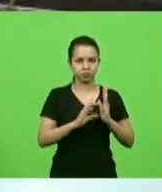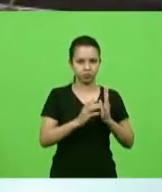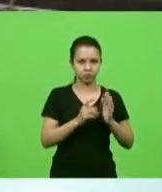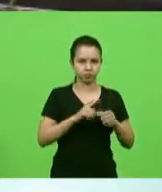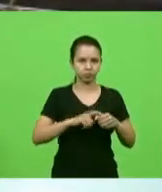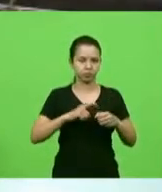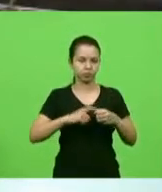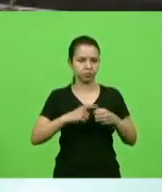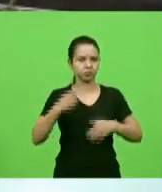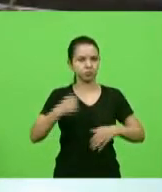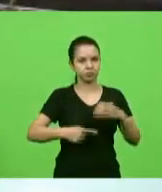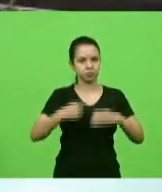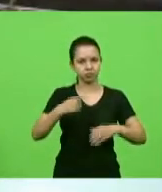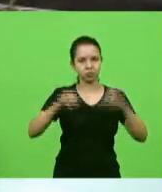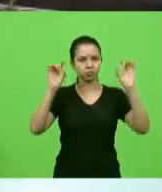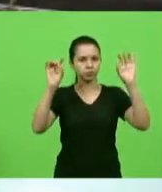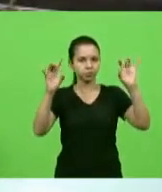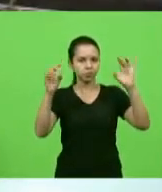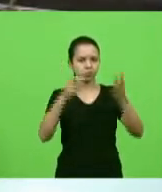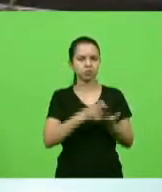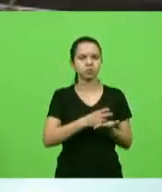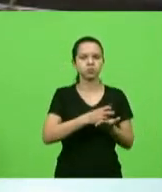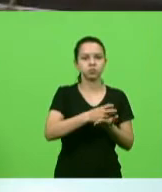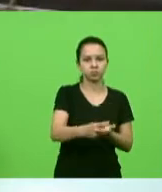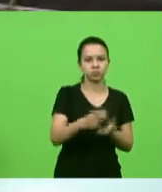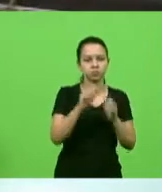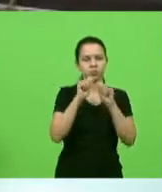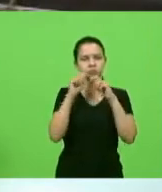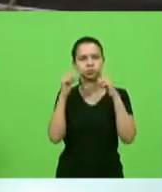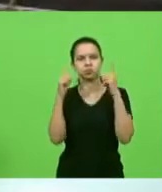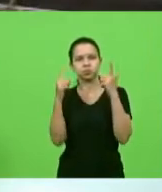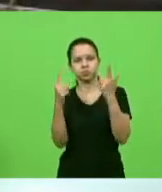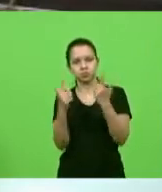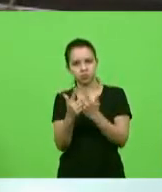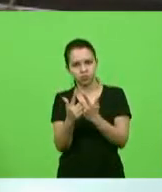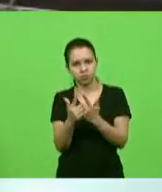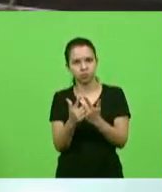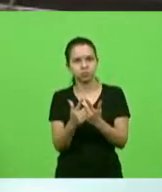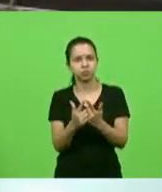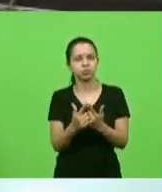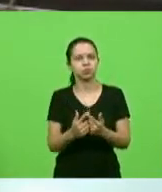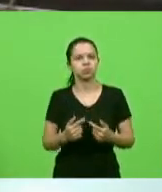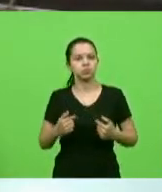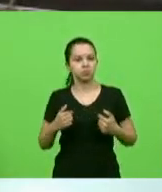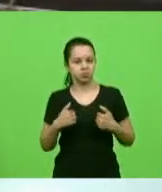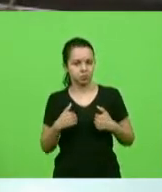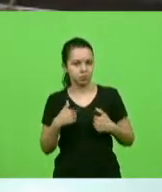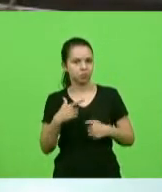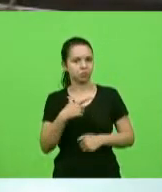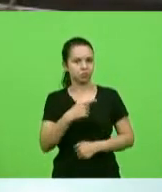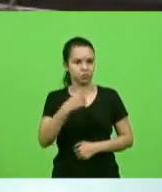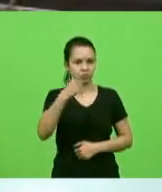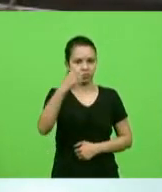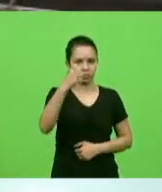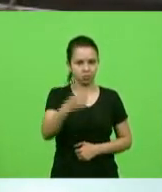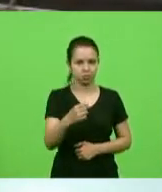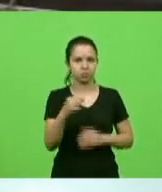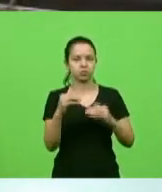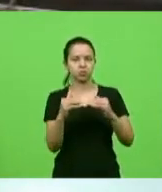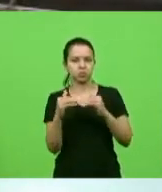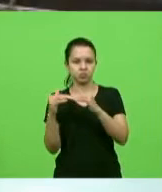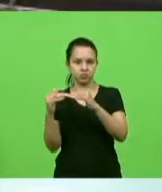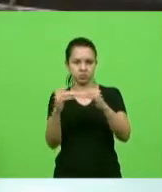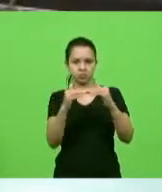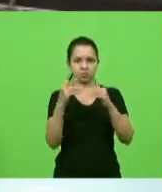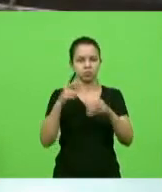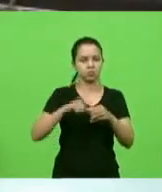a comissão especial de impeachment na Assembleia Legislativa, acabei sendo eleito de modo unânime